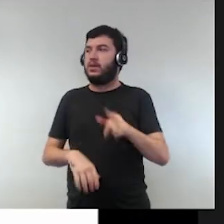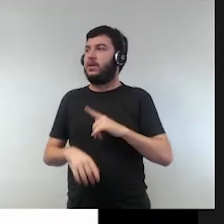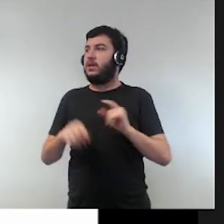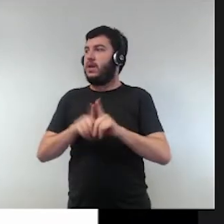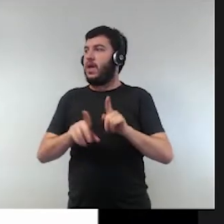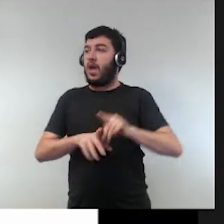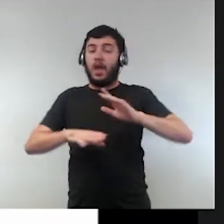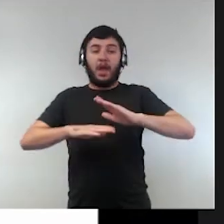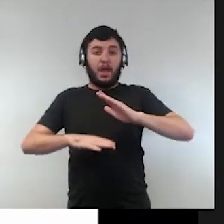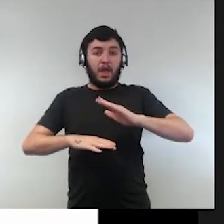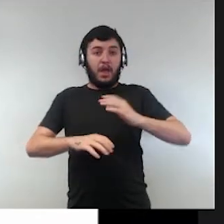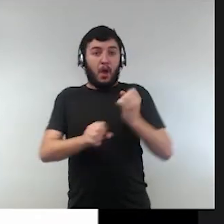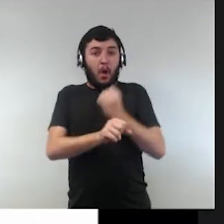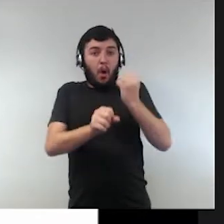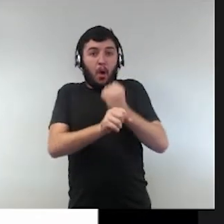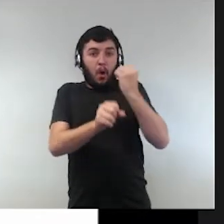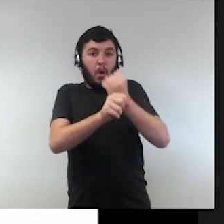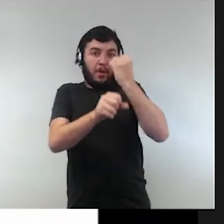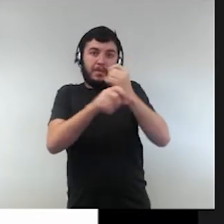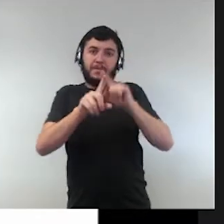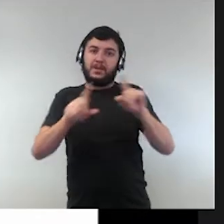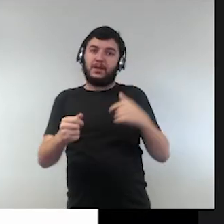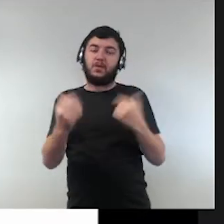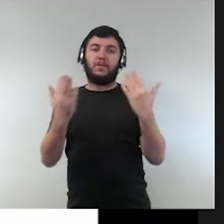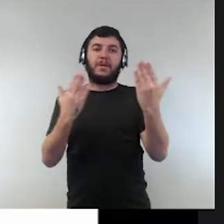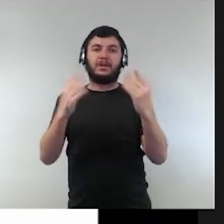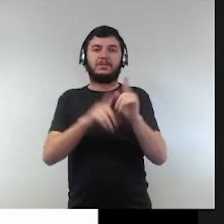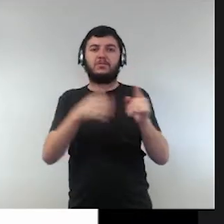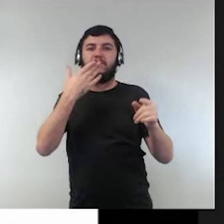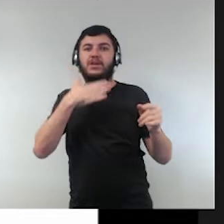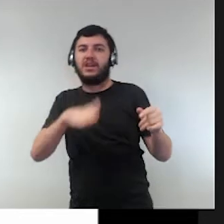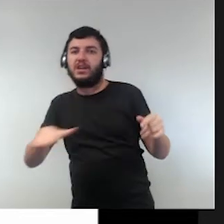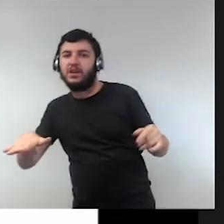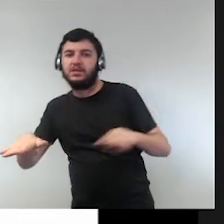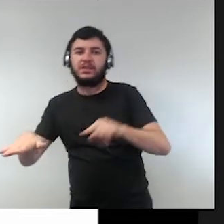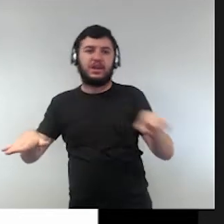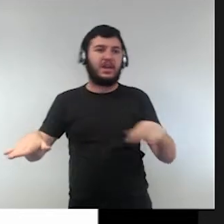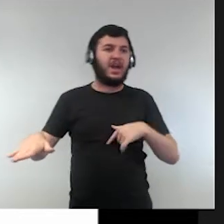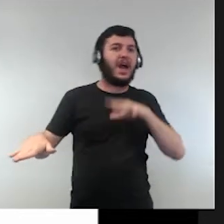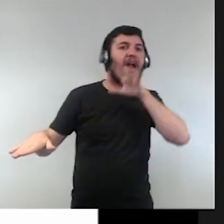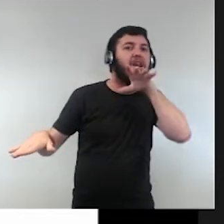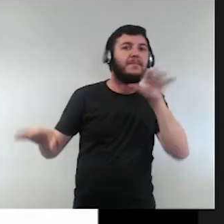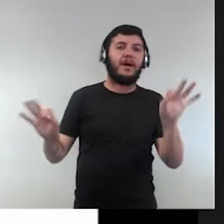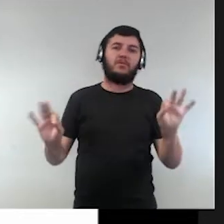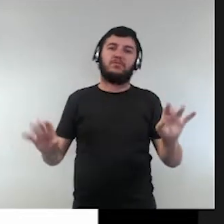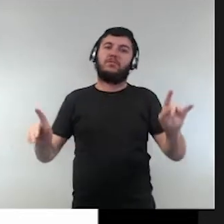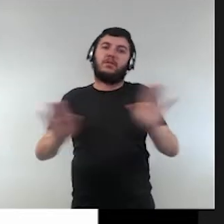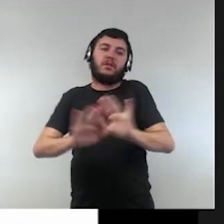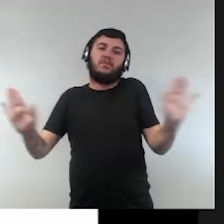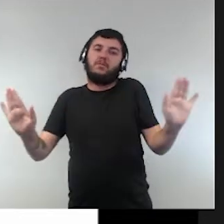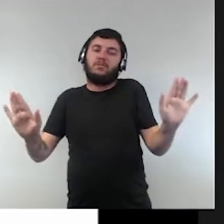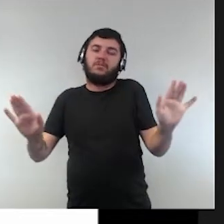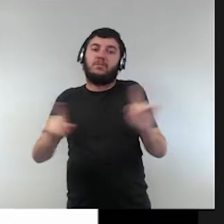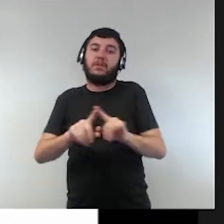deixar bem claro, não é comparando criança com animal. Animal humano com animal não humano. Essa é a complacência em si de quem faz o